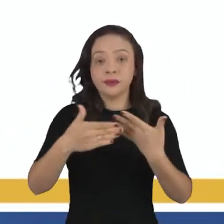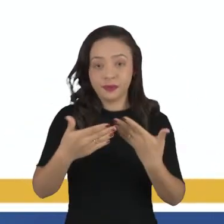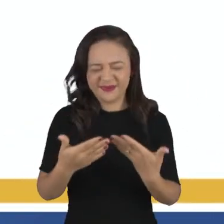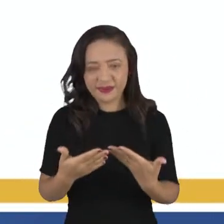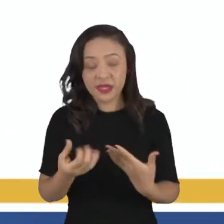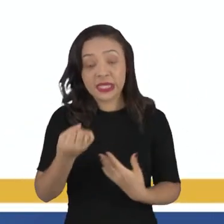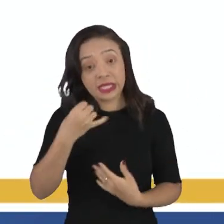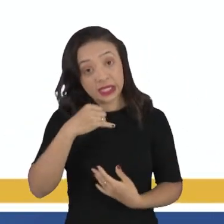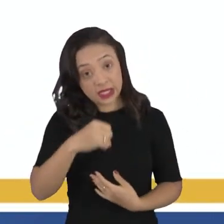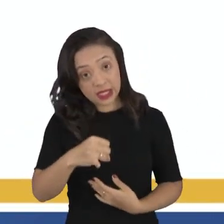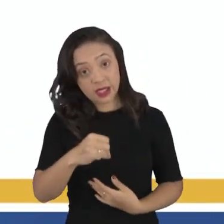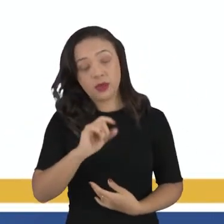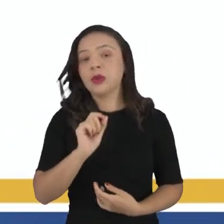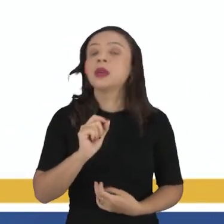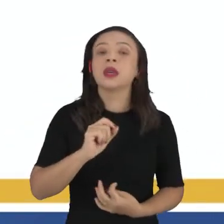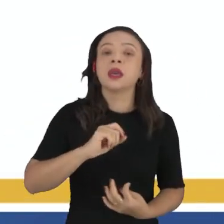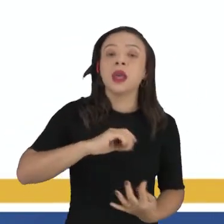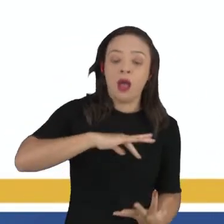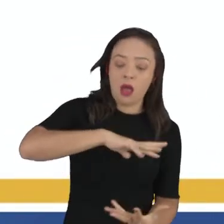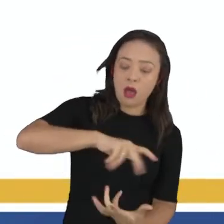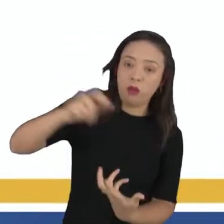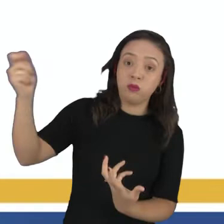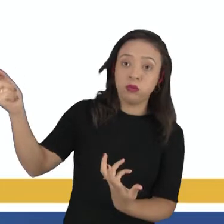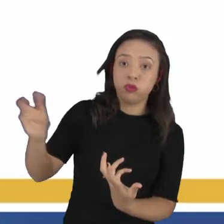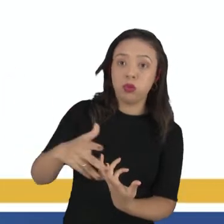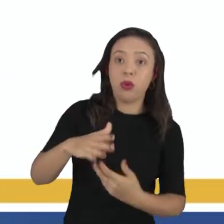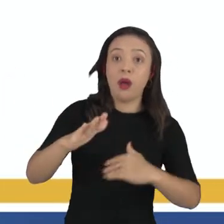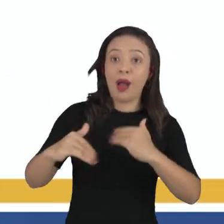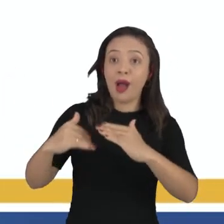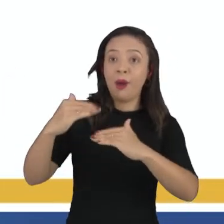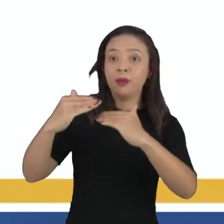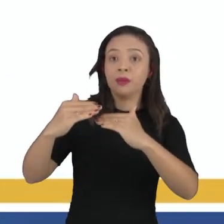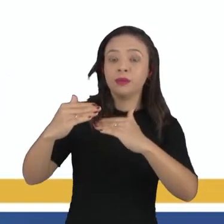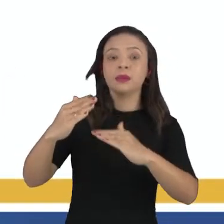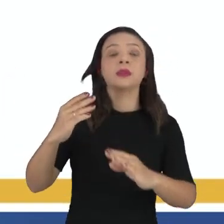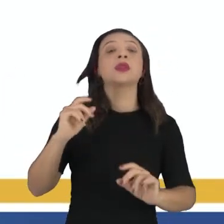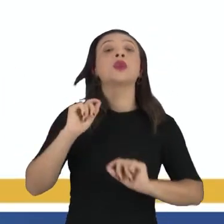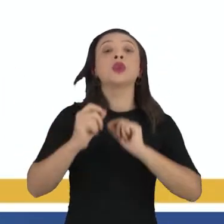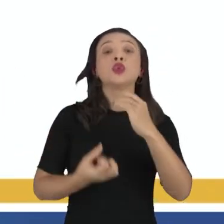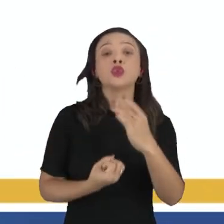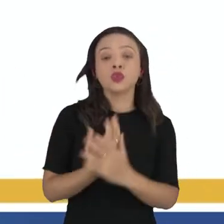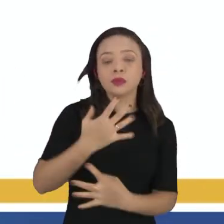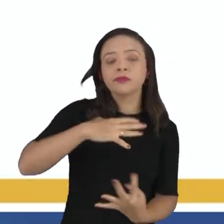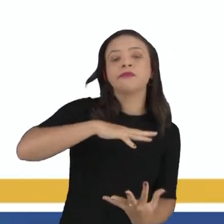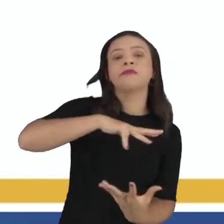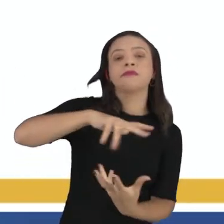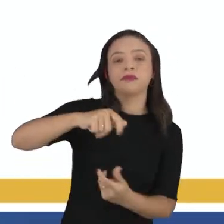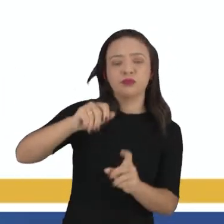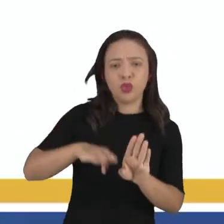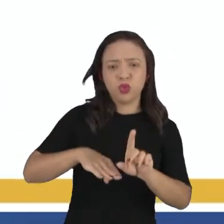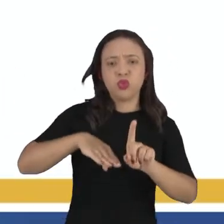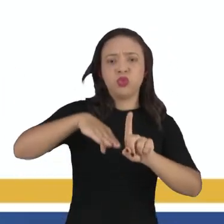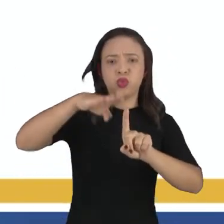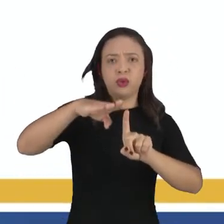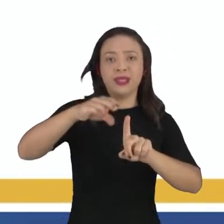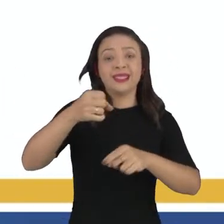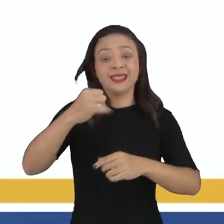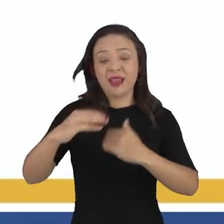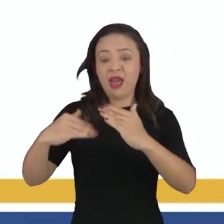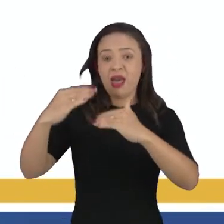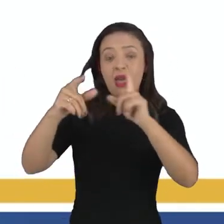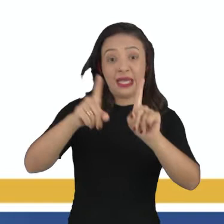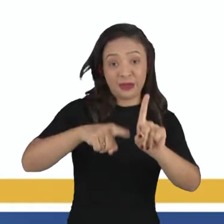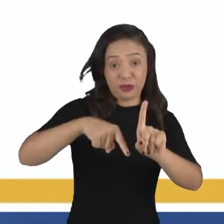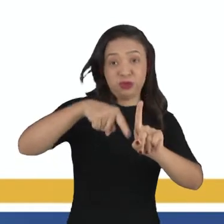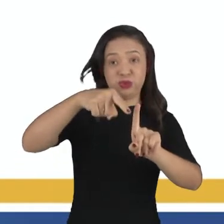da intensificação do efeito estufa na atmosfera é o aquecimento global. As consequências do aumento progressivo da temperatura no